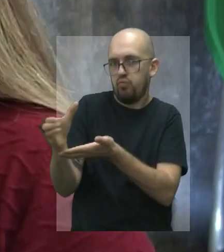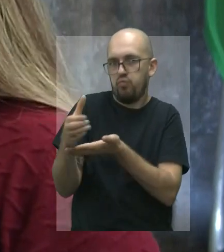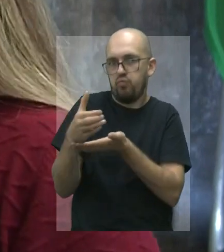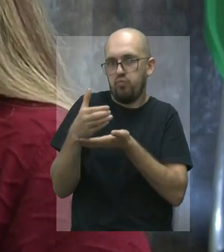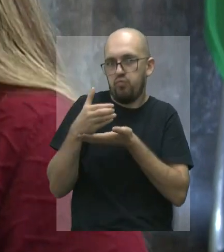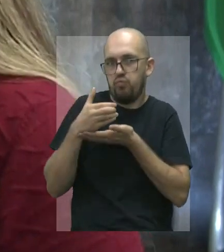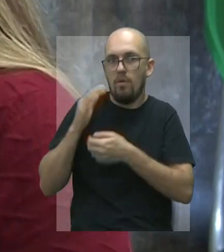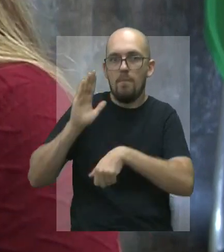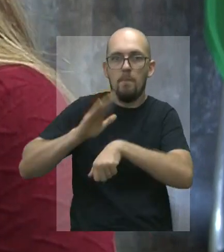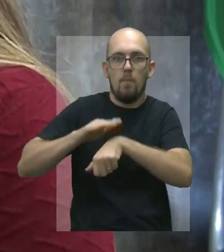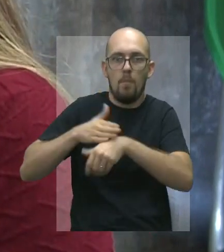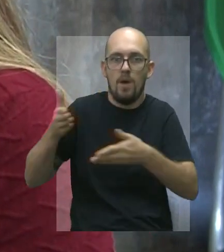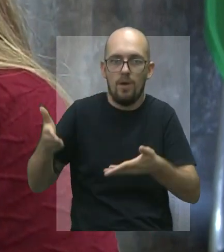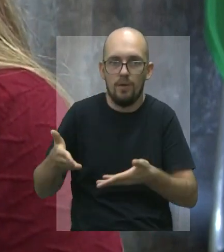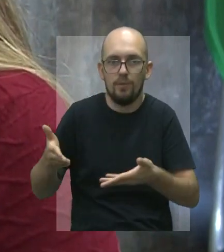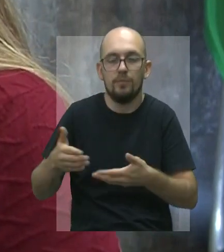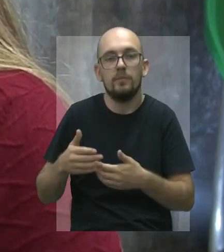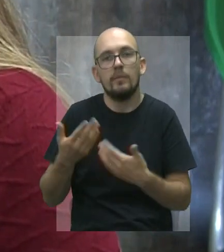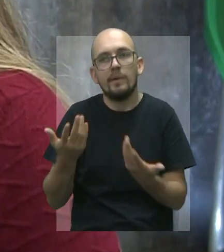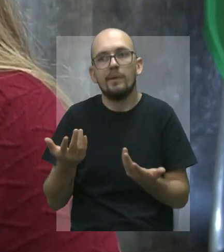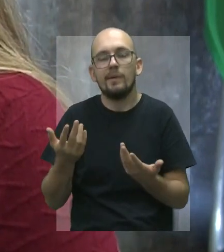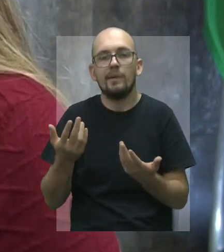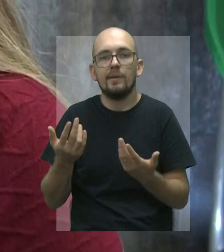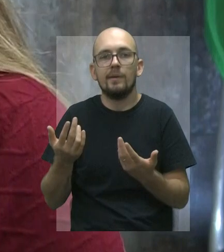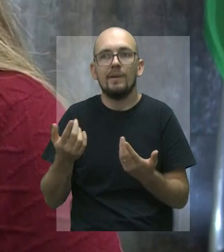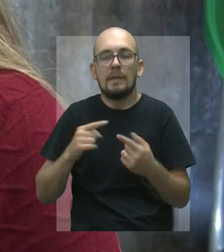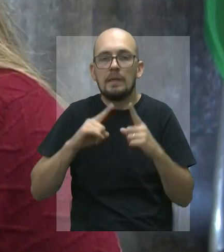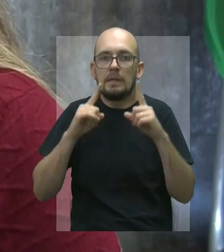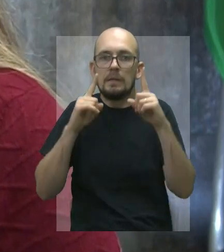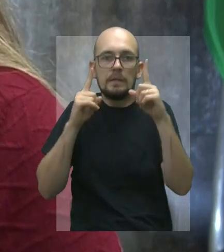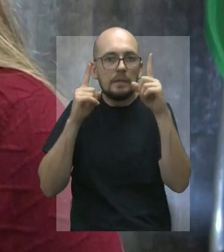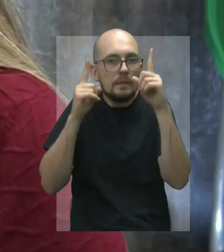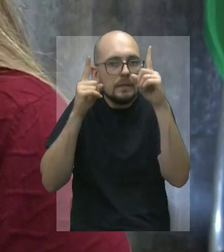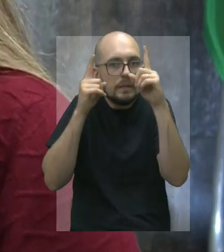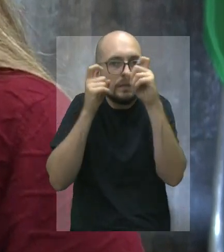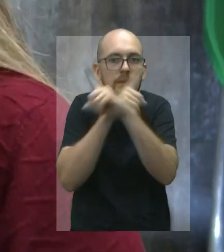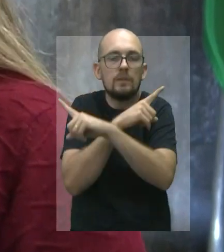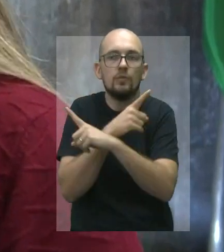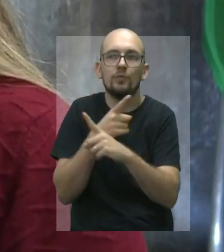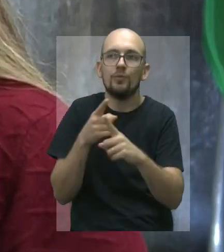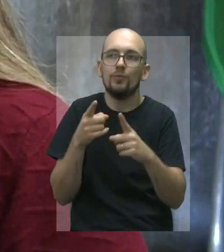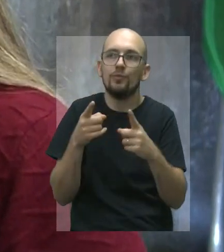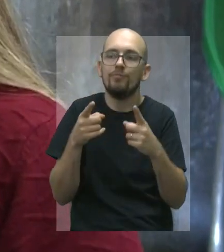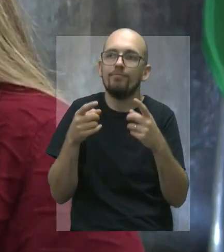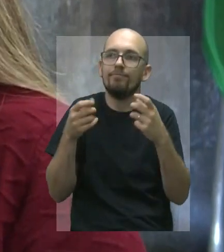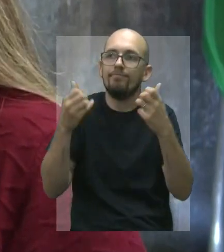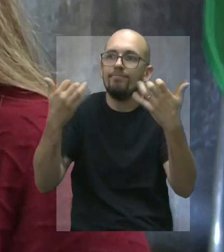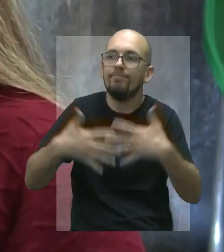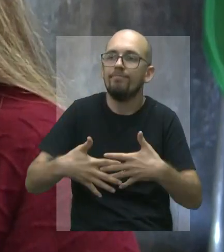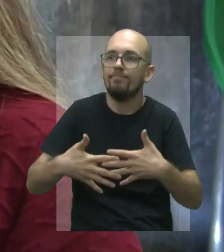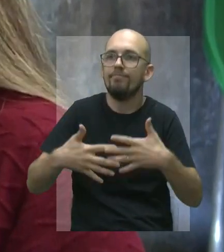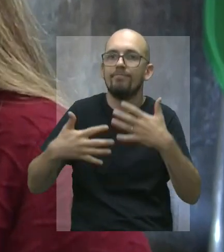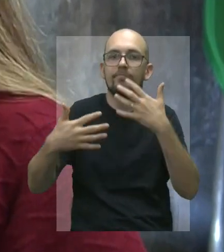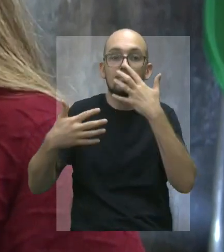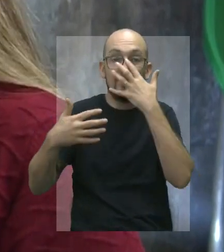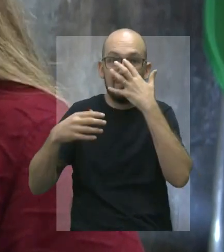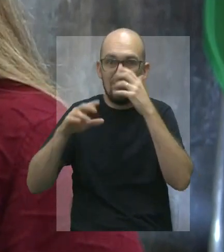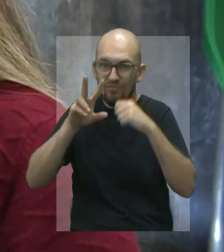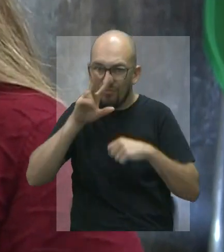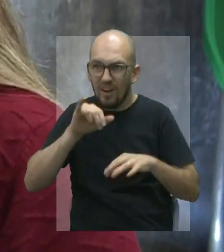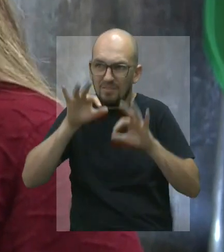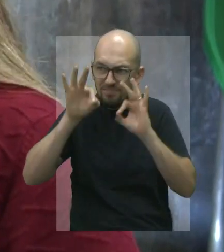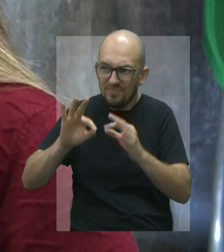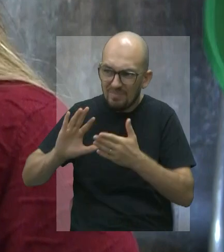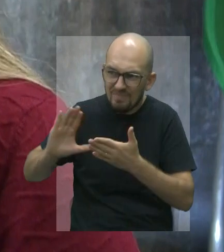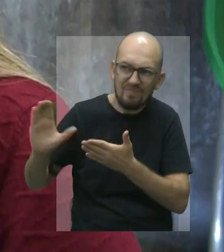esse momento, né? Então, assim, é difícil estimar se a gente vai arrecadar